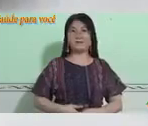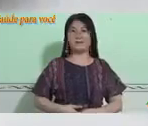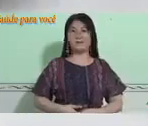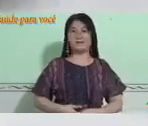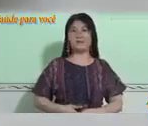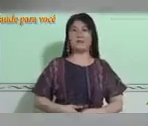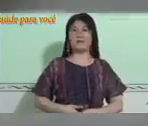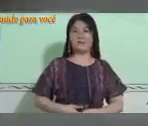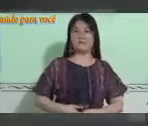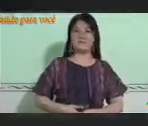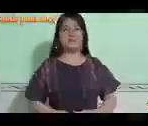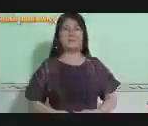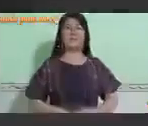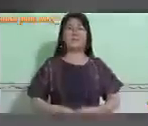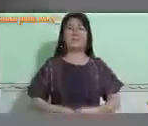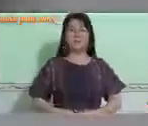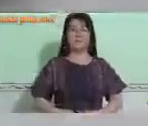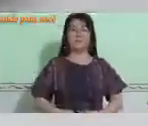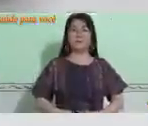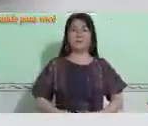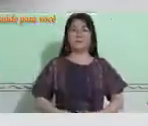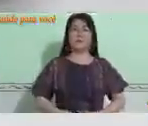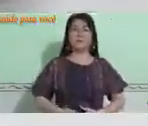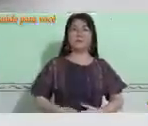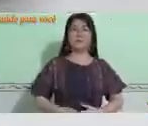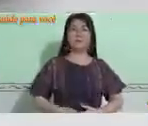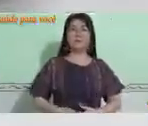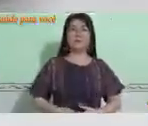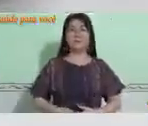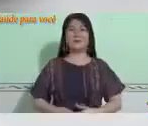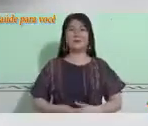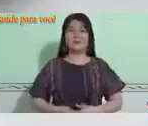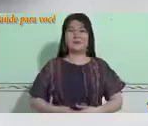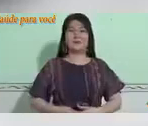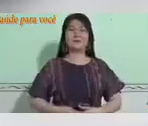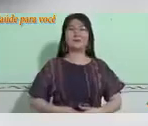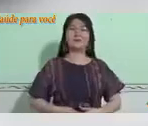andar, trabalhar e mexer o pescoço na semana seguinte à operação.